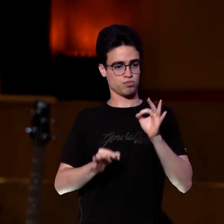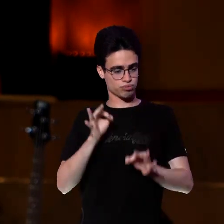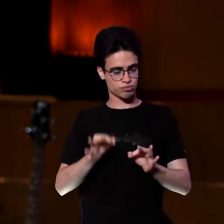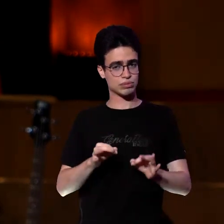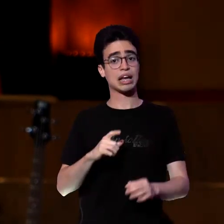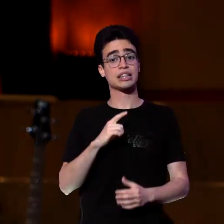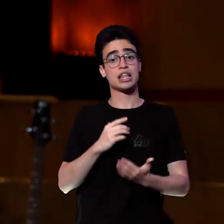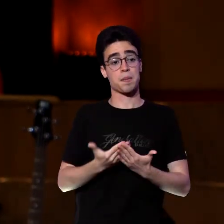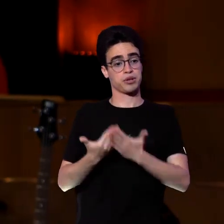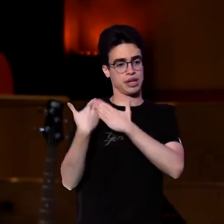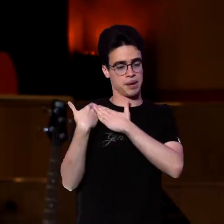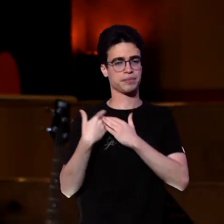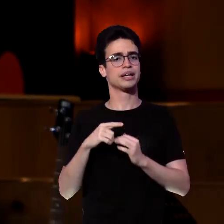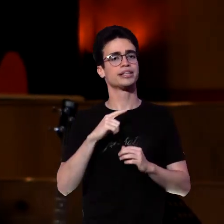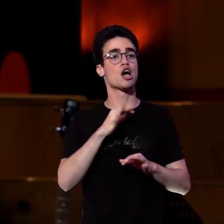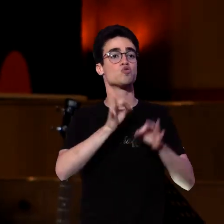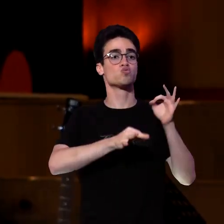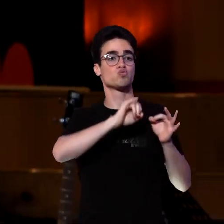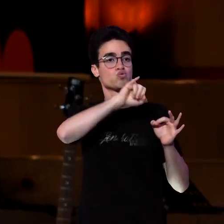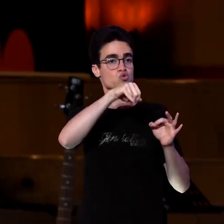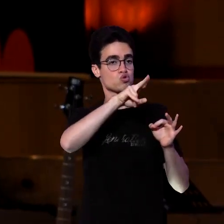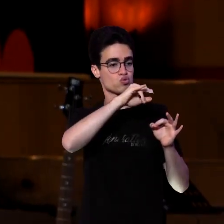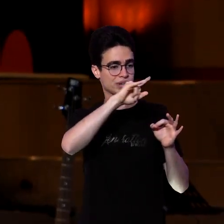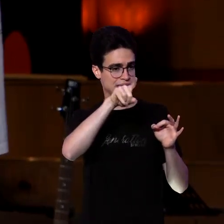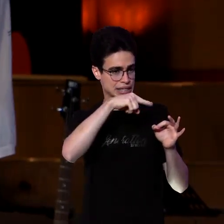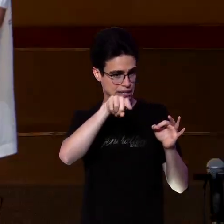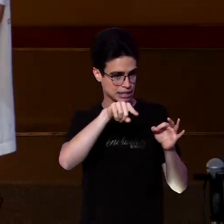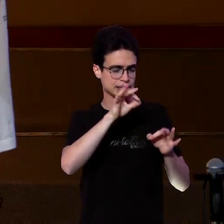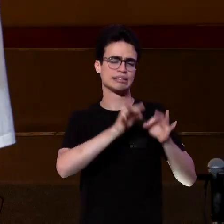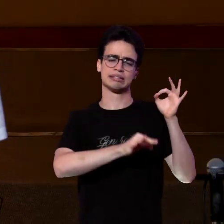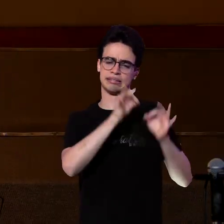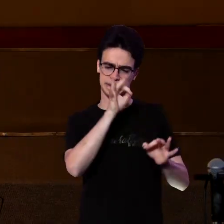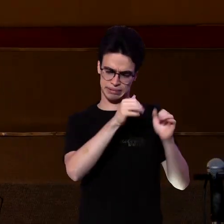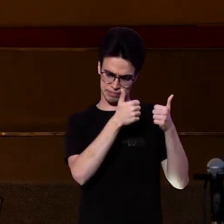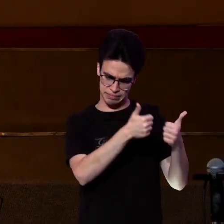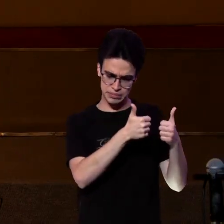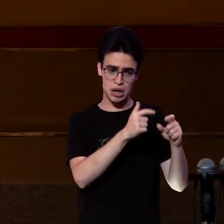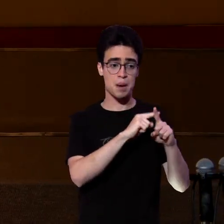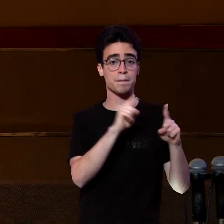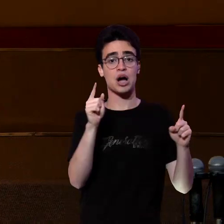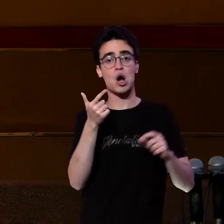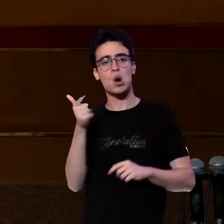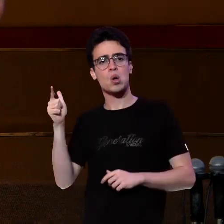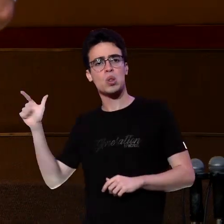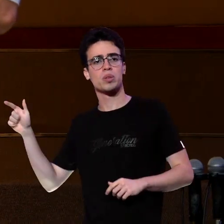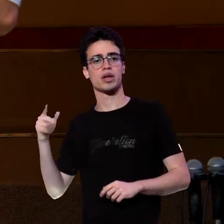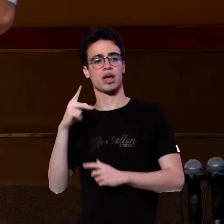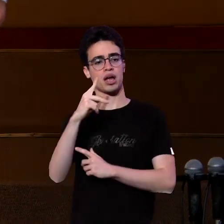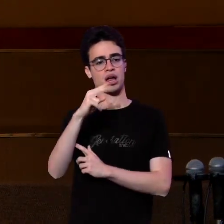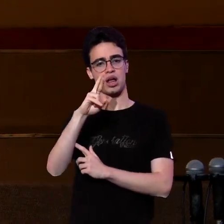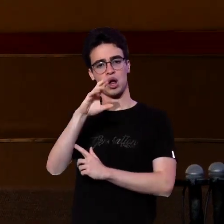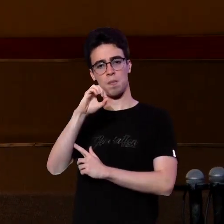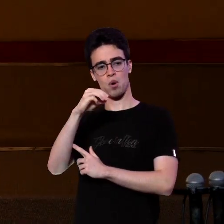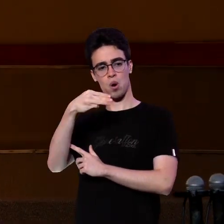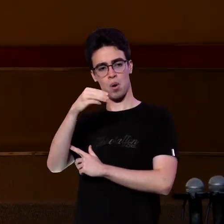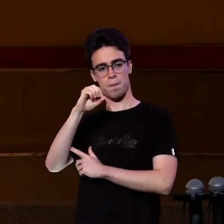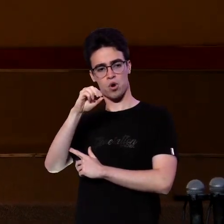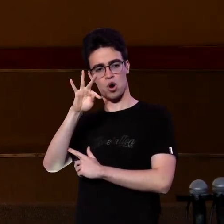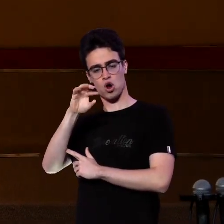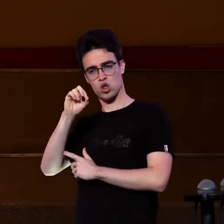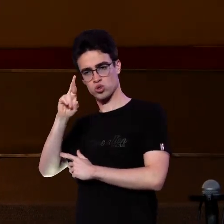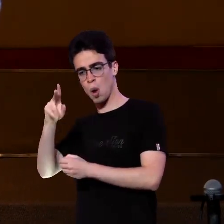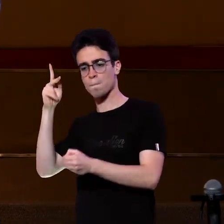O juiz a gente já conversa, você já sabe mais ou menos como funciona, mas muitas vezes a gente não sabe o que é o promotor. O promotor é alguém